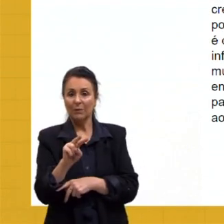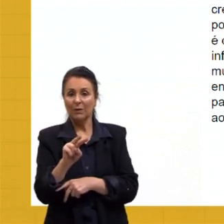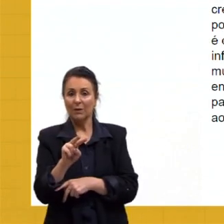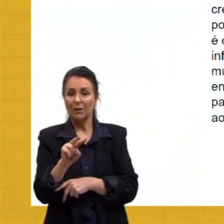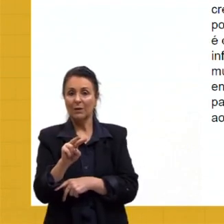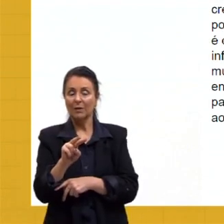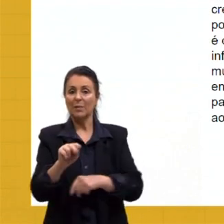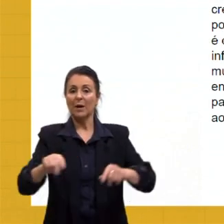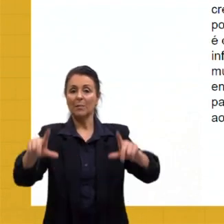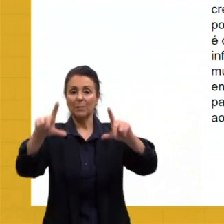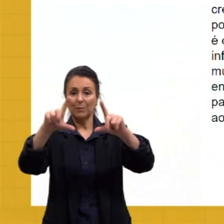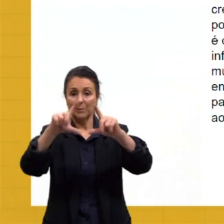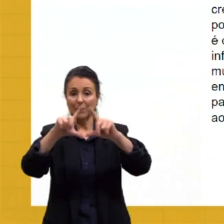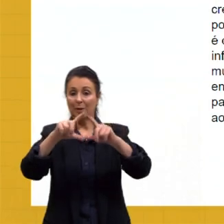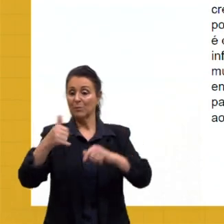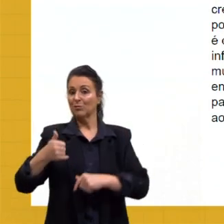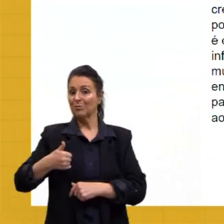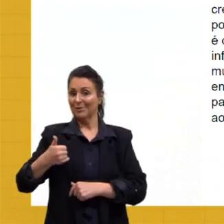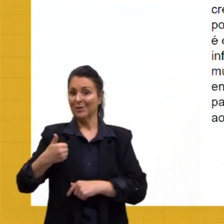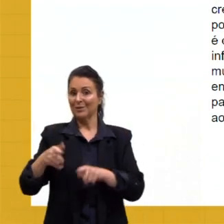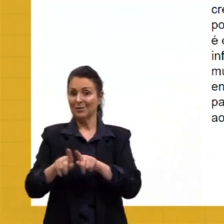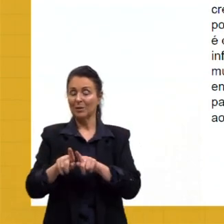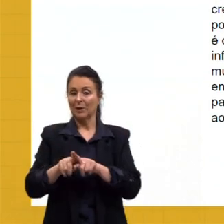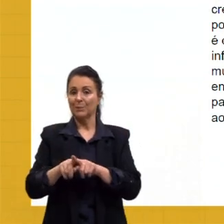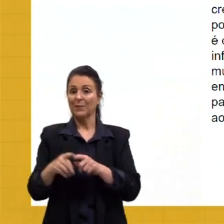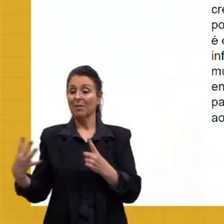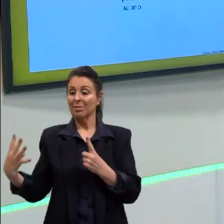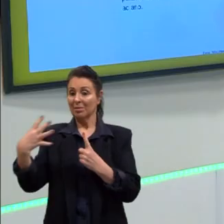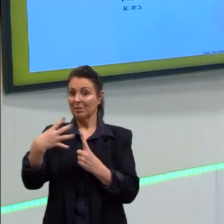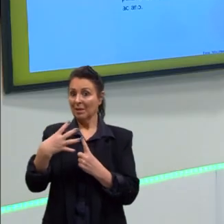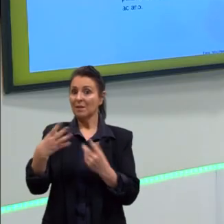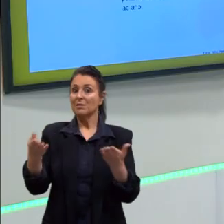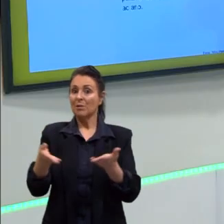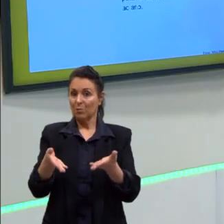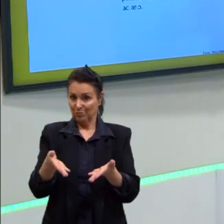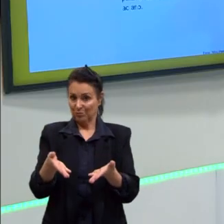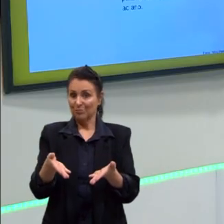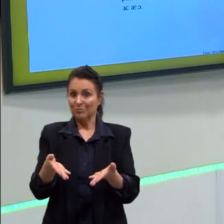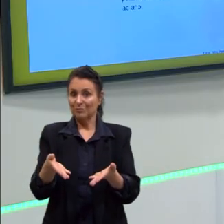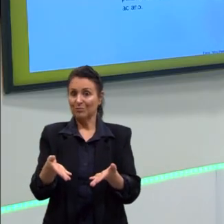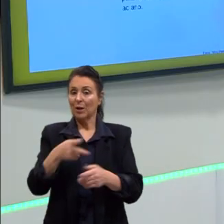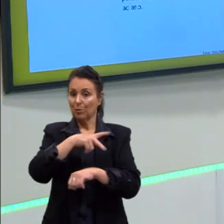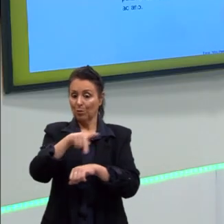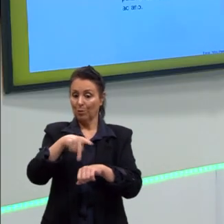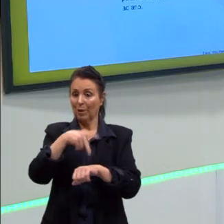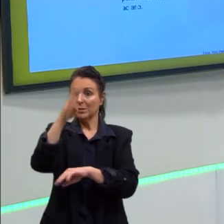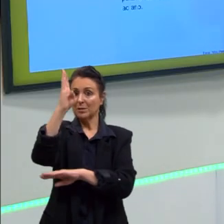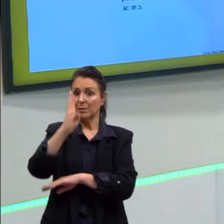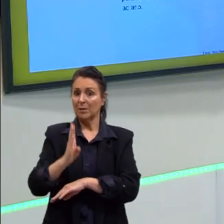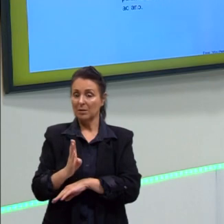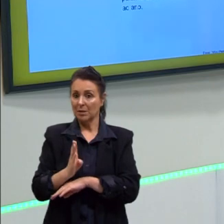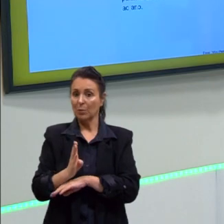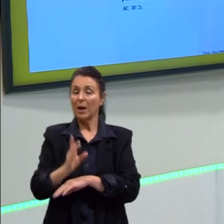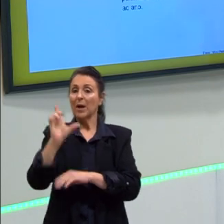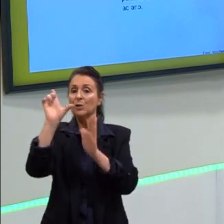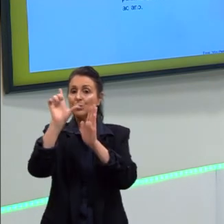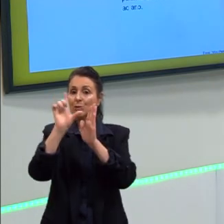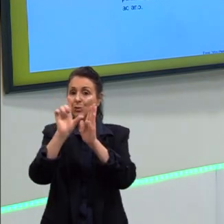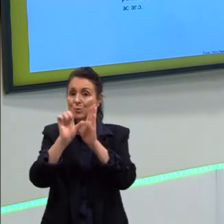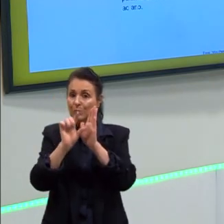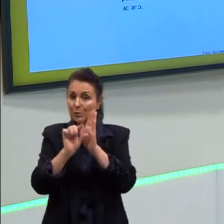pirâmide etária entre outras coisas tá uma tendência hoje do nosso do nosso país é a desaceleração